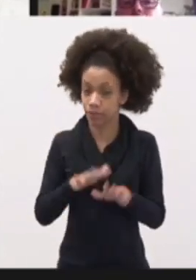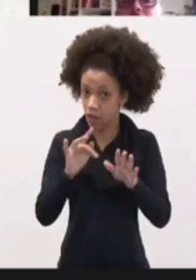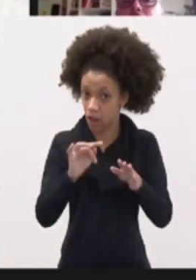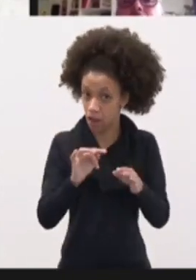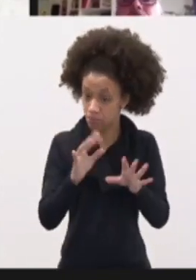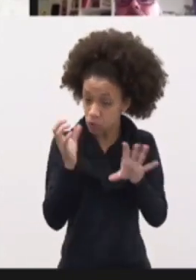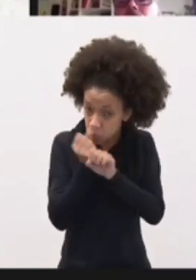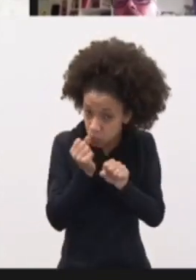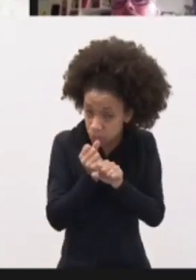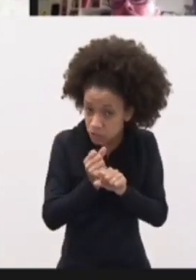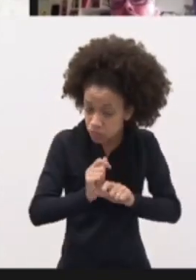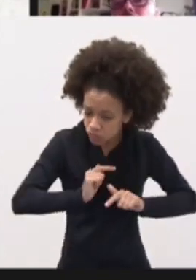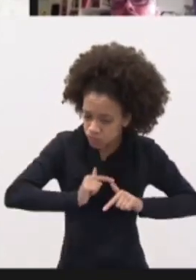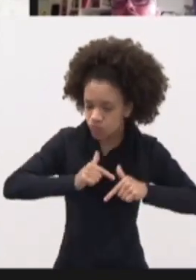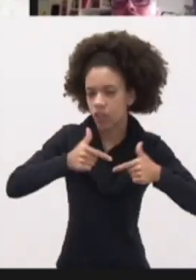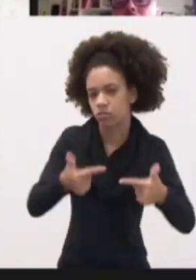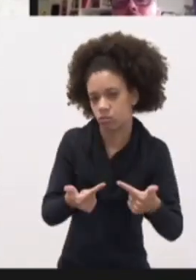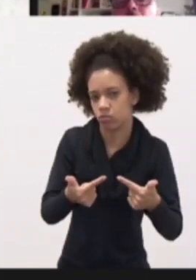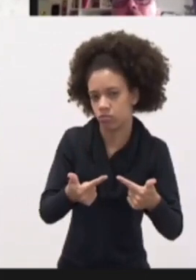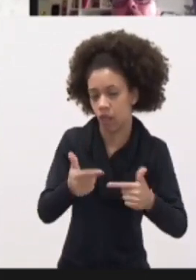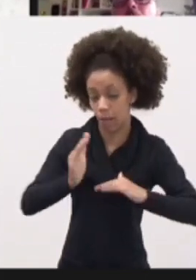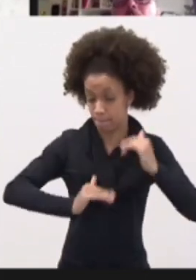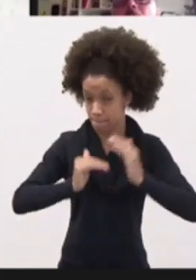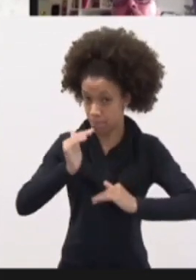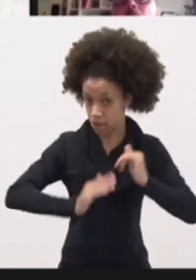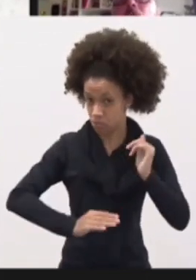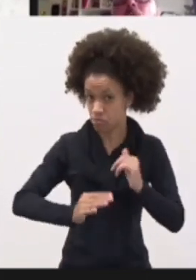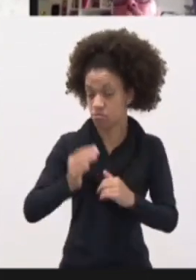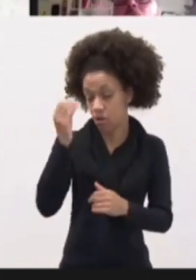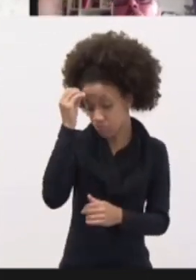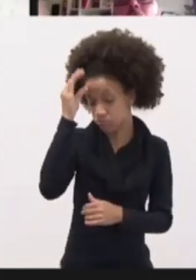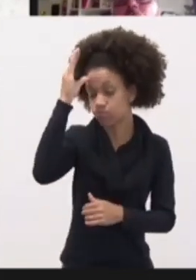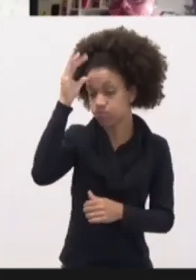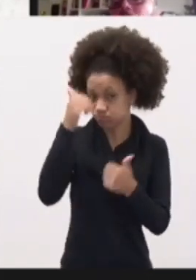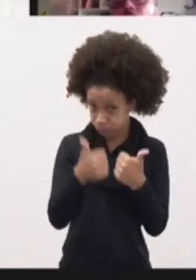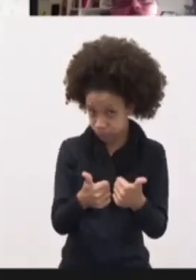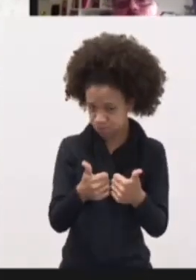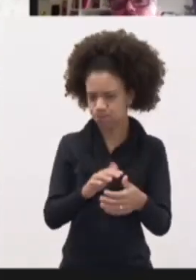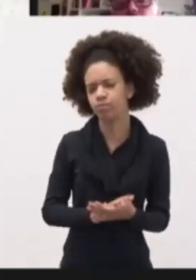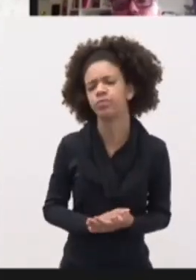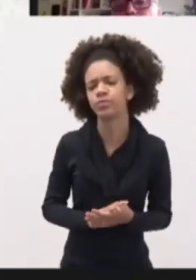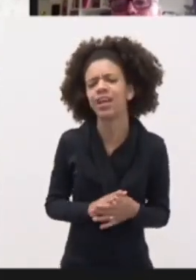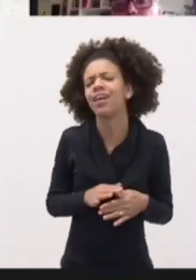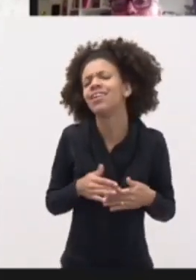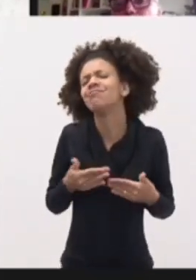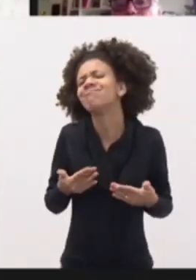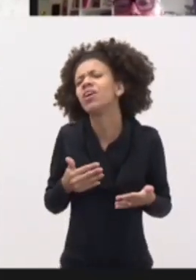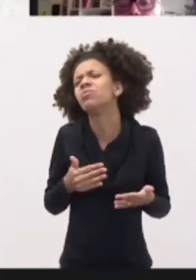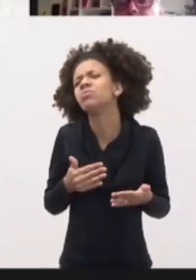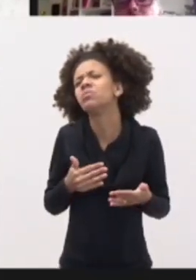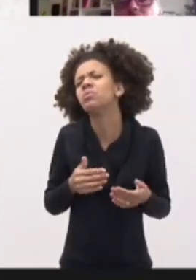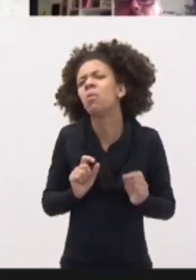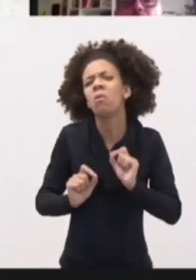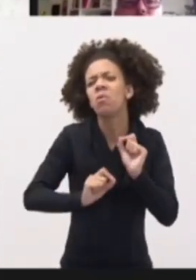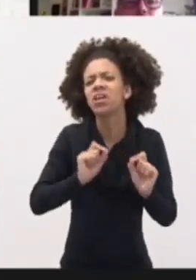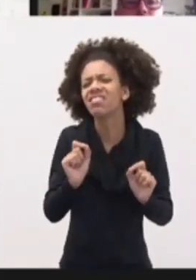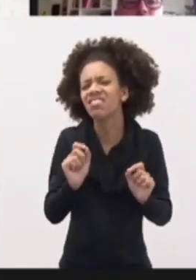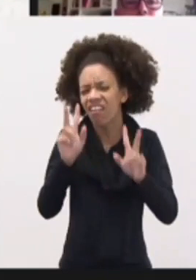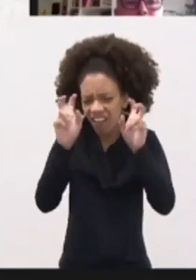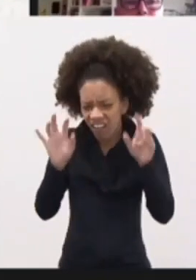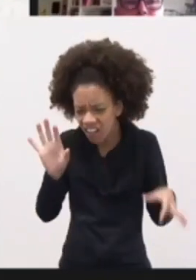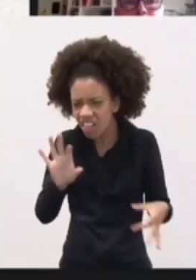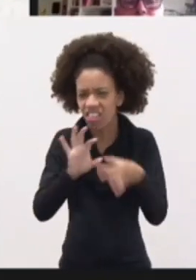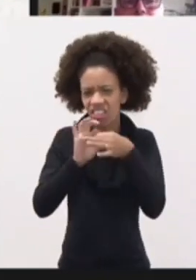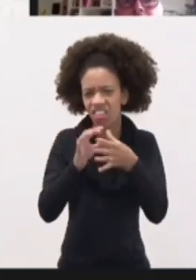atitudes, habilidades e conhecimentos, né? Então, o que isso tudo tem a ver com o que a gente está falando aqui, que é o